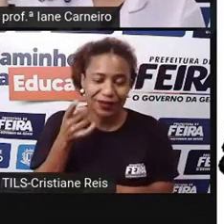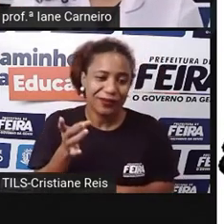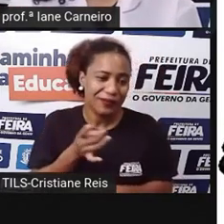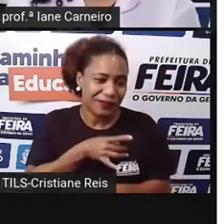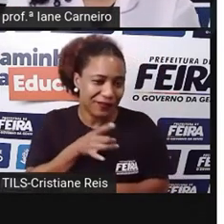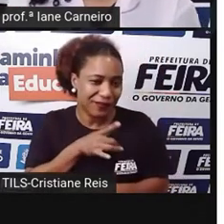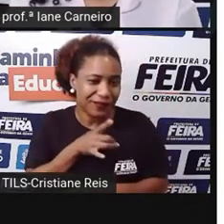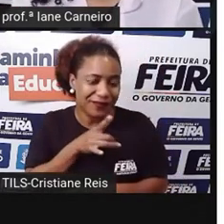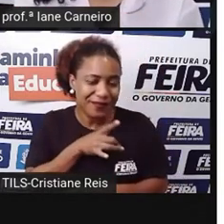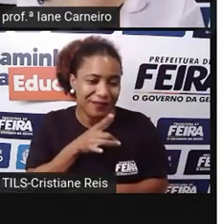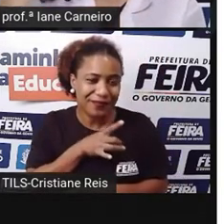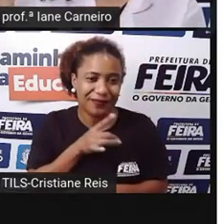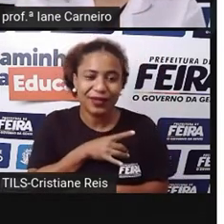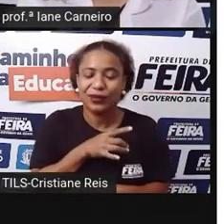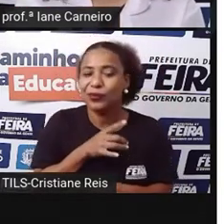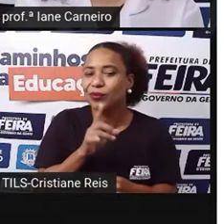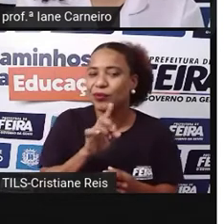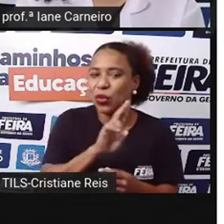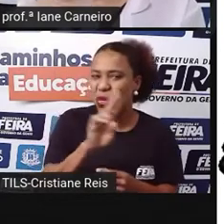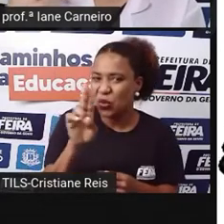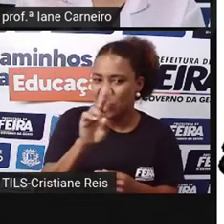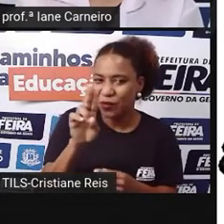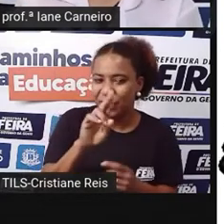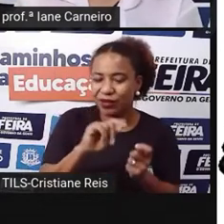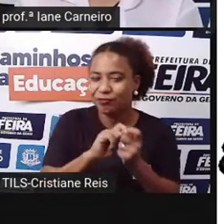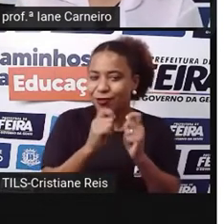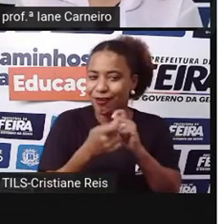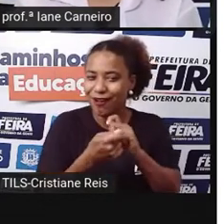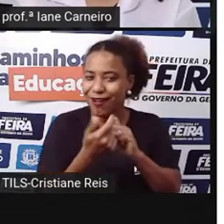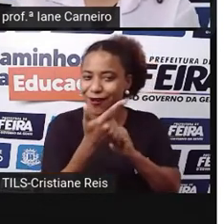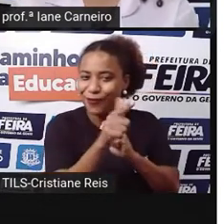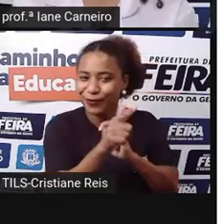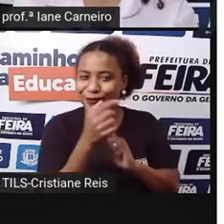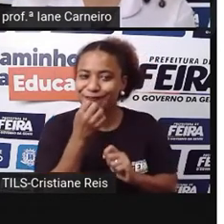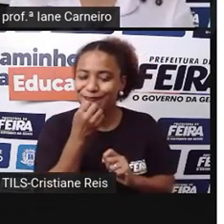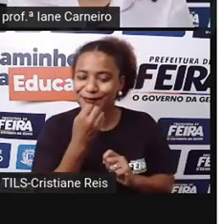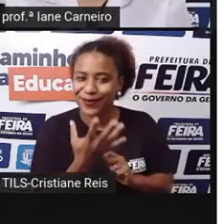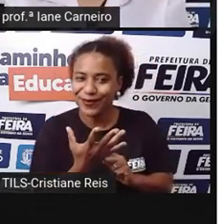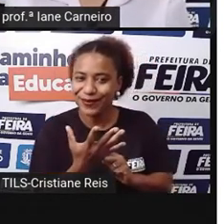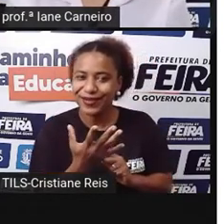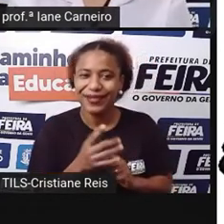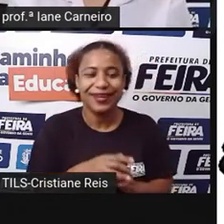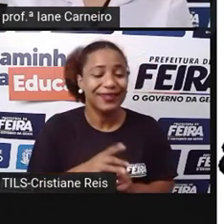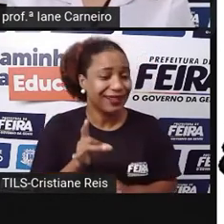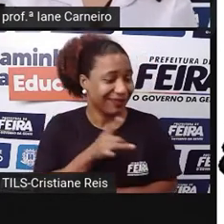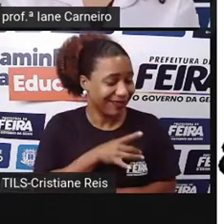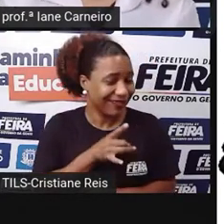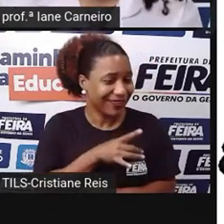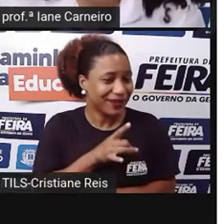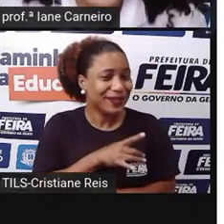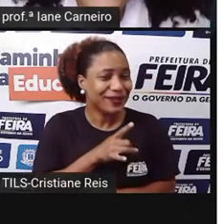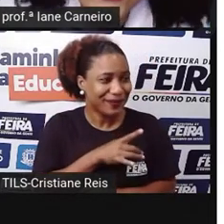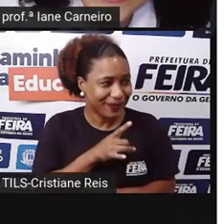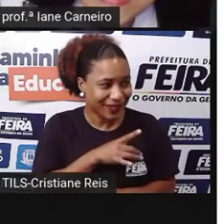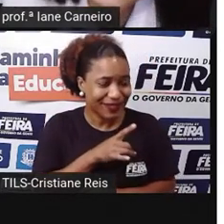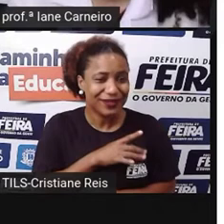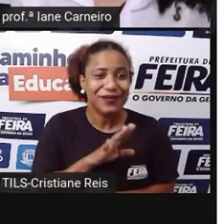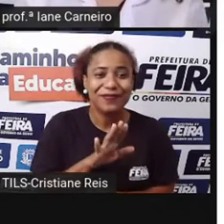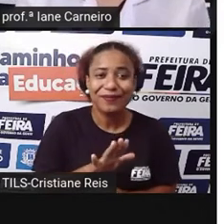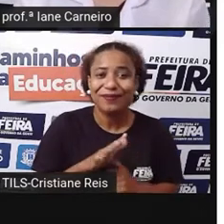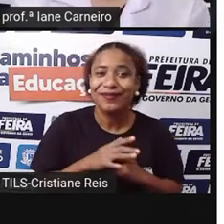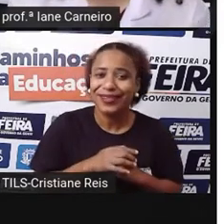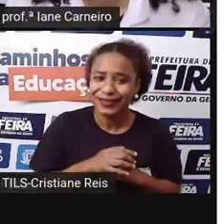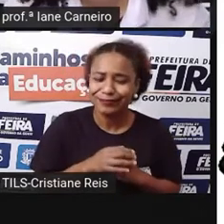por outro, de outro ângulo, né? Por outro lugar. Então, às vezes, a gente tem medo de uma coisa, né? Mas quando a gente